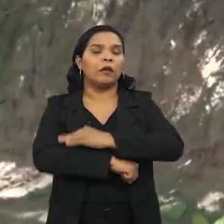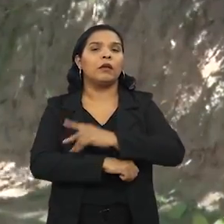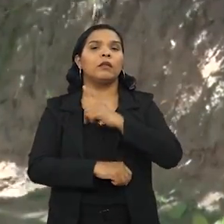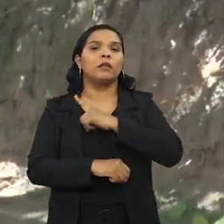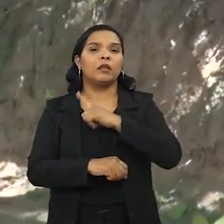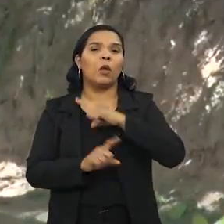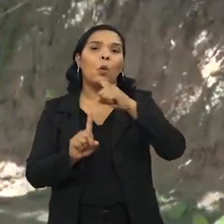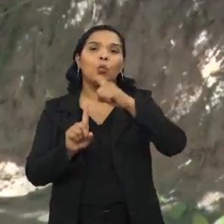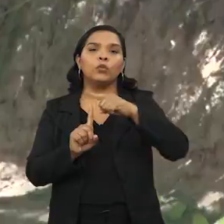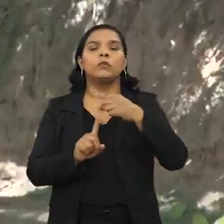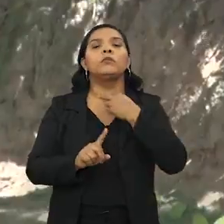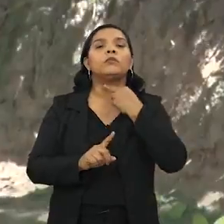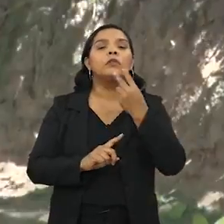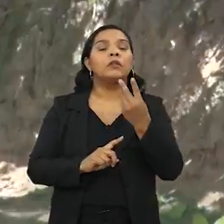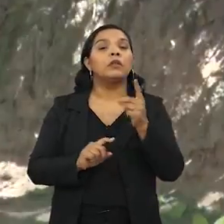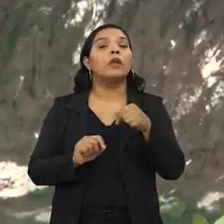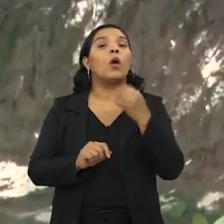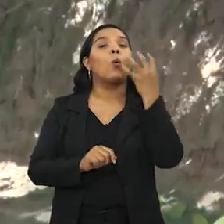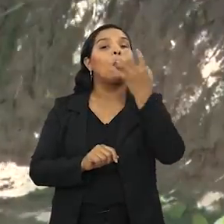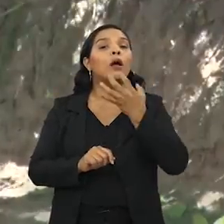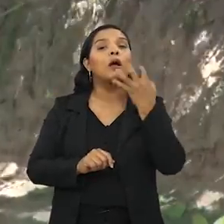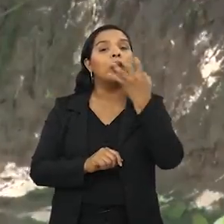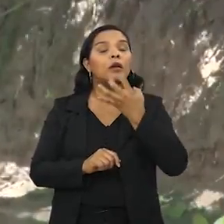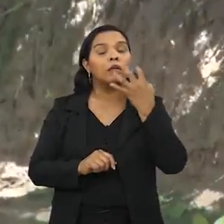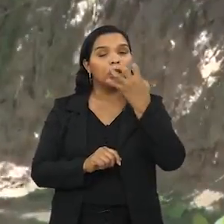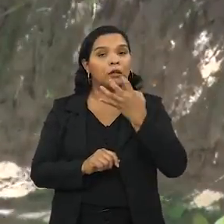essa vocalização, que é o canto que a espécie emite,